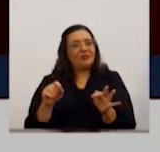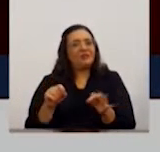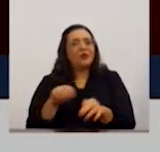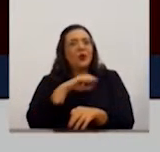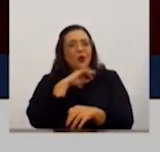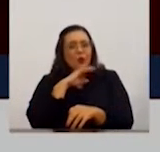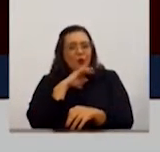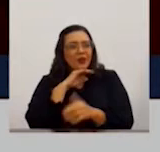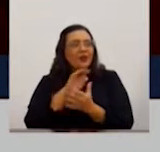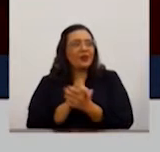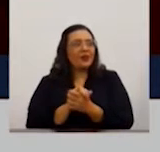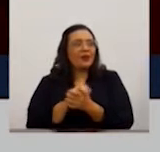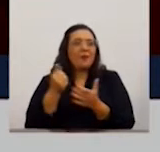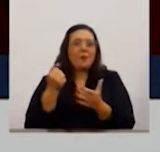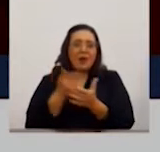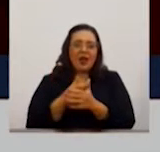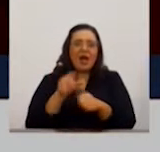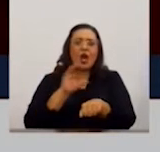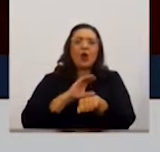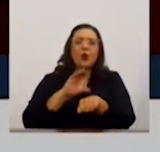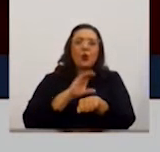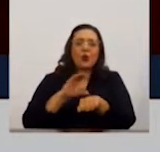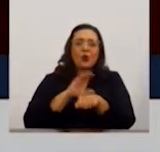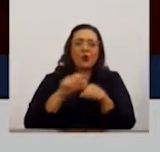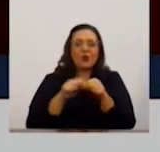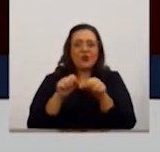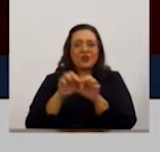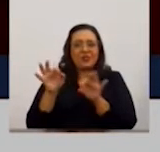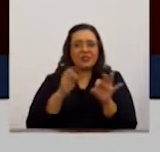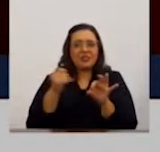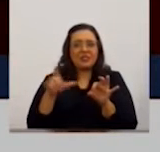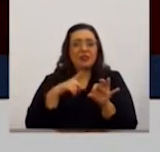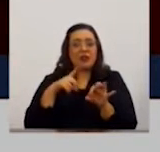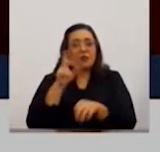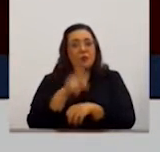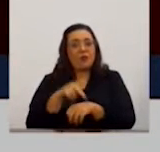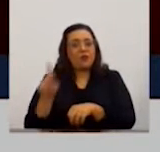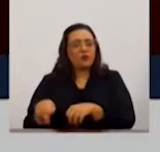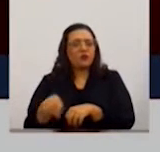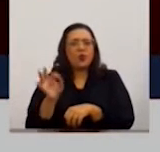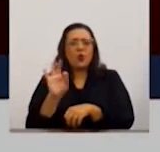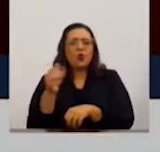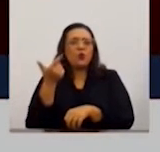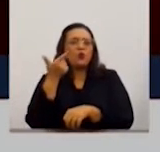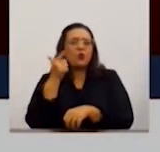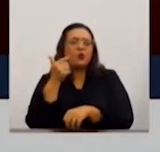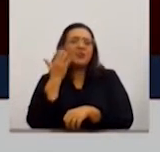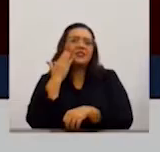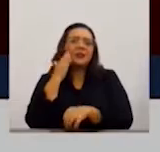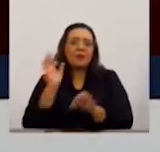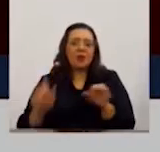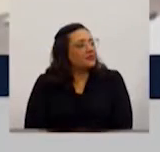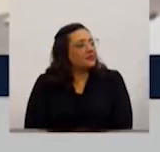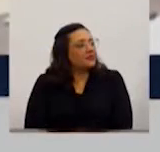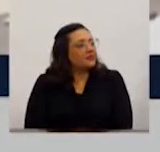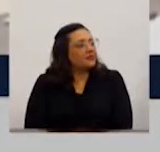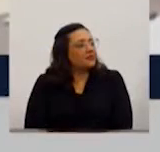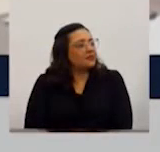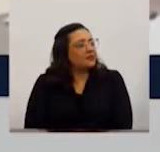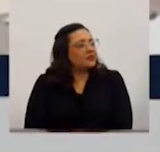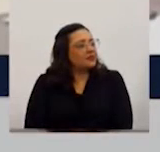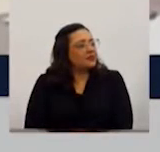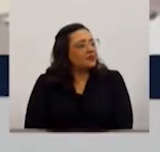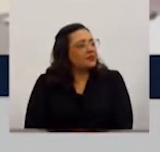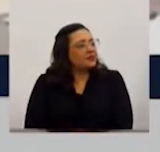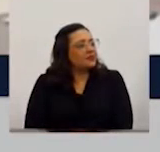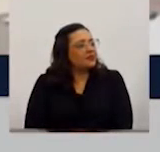obsoletos. Pagar por cursos e a se adequarem, porque tem professores que não tinham habilidades necessárias. Um dos